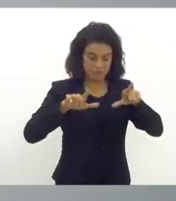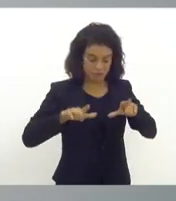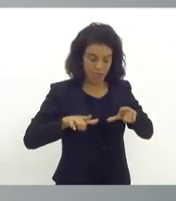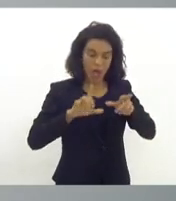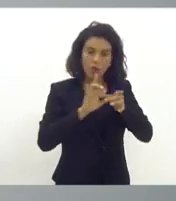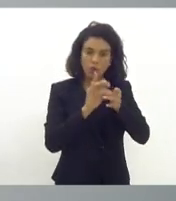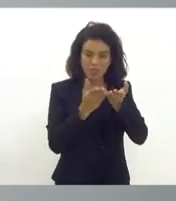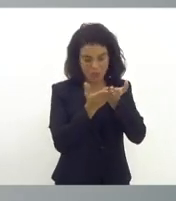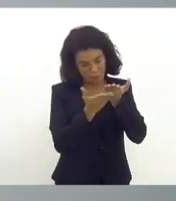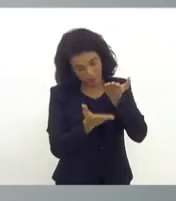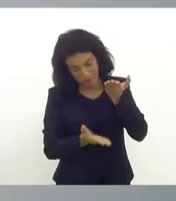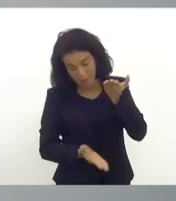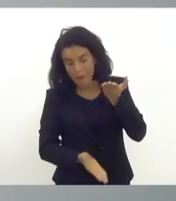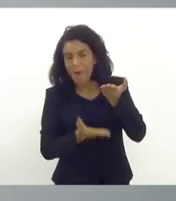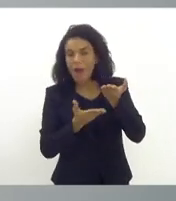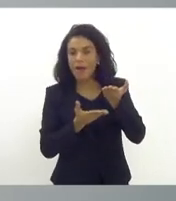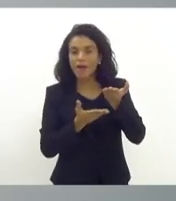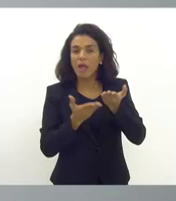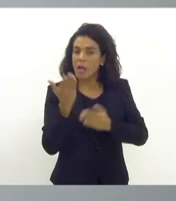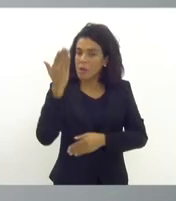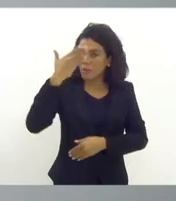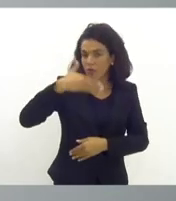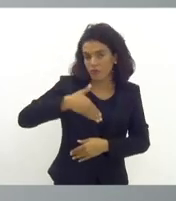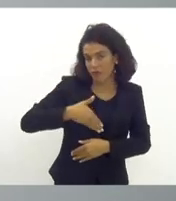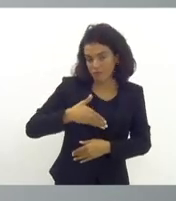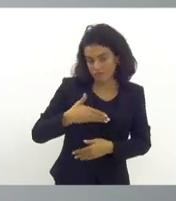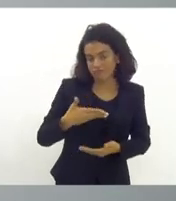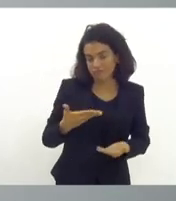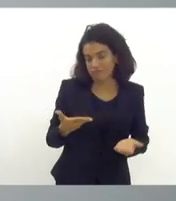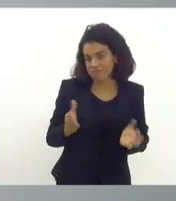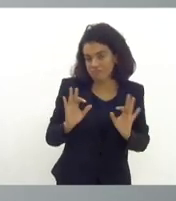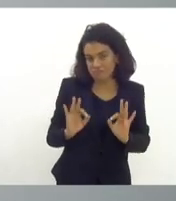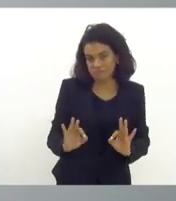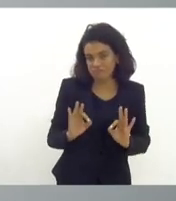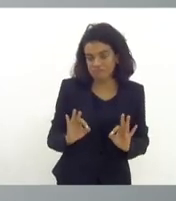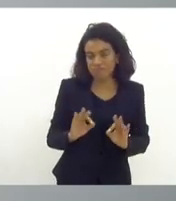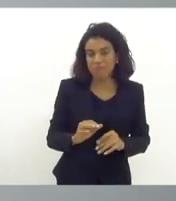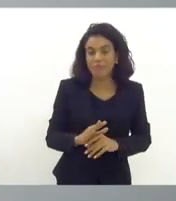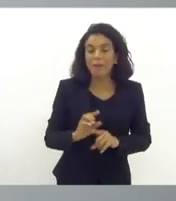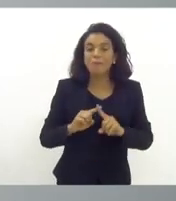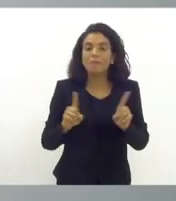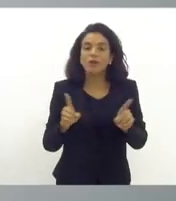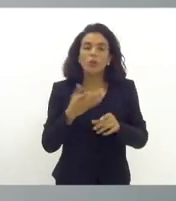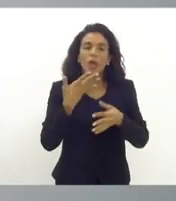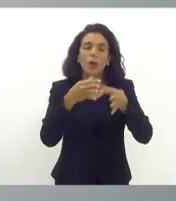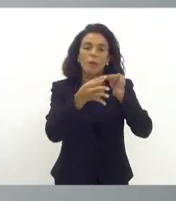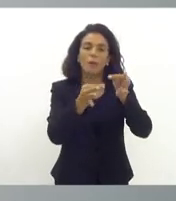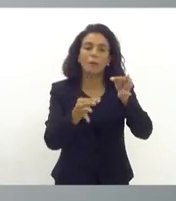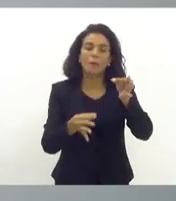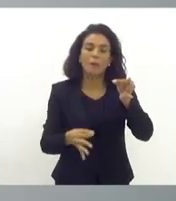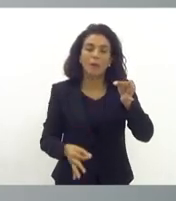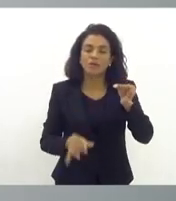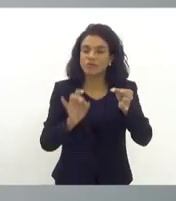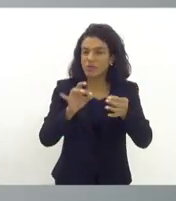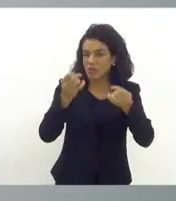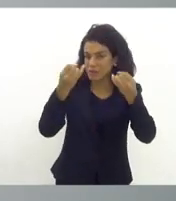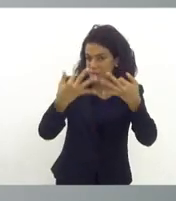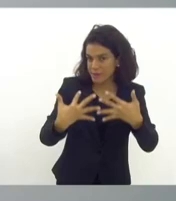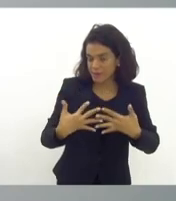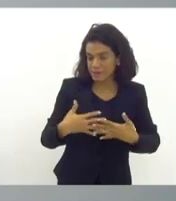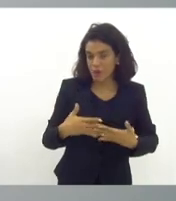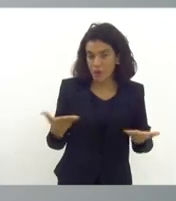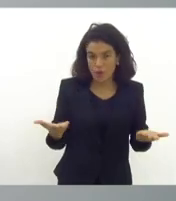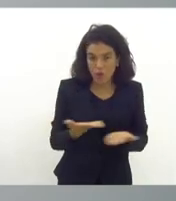autorizações discutias geralmente era aprovado não tinha muitas dificuldades mas eu não quero me alongar e quero explicar aqui como é que funciona né